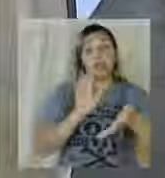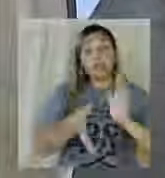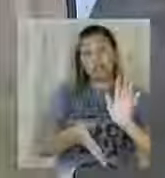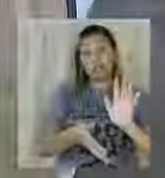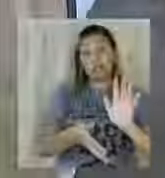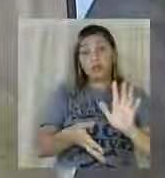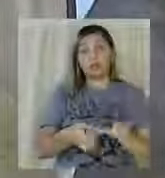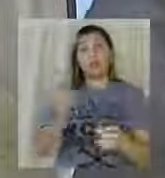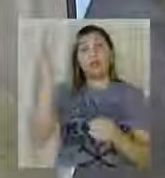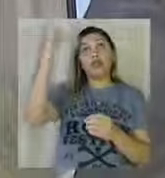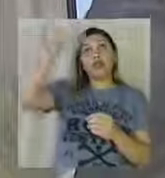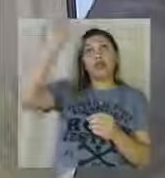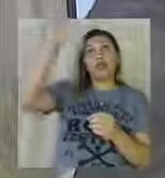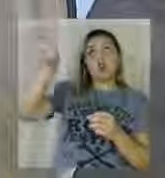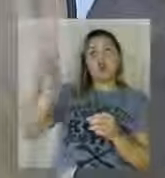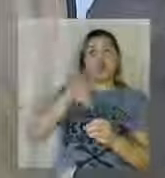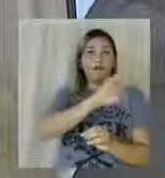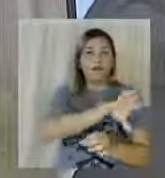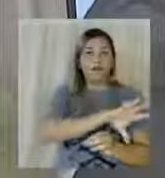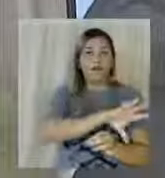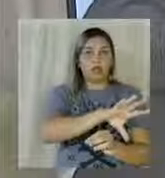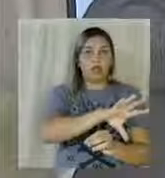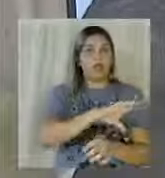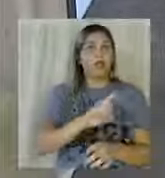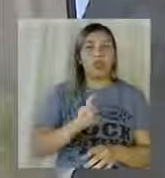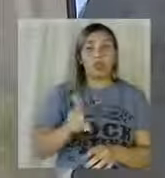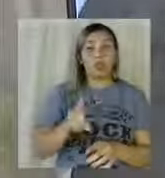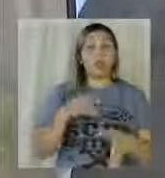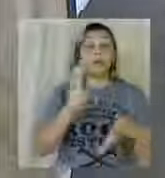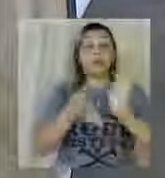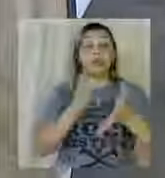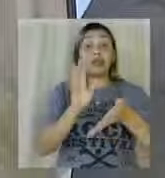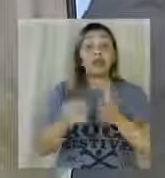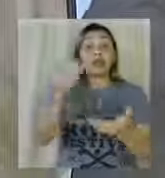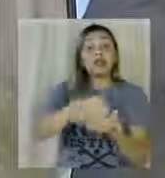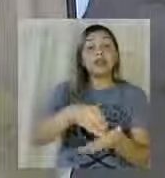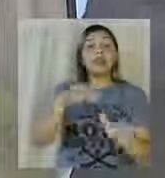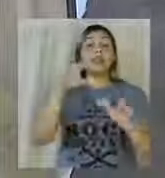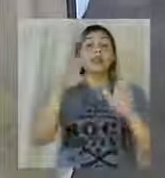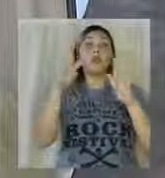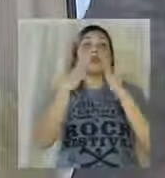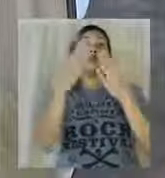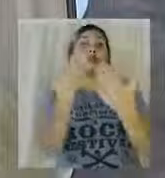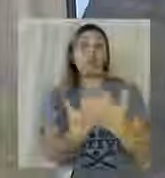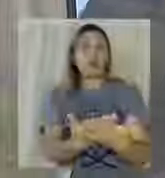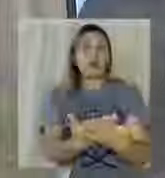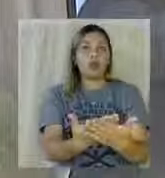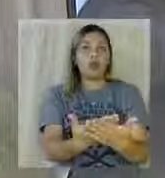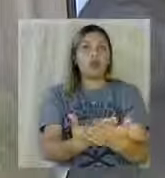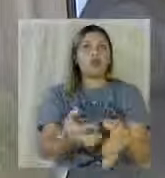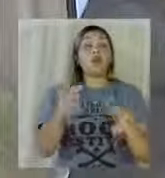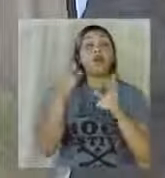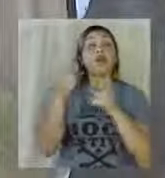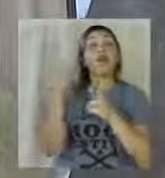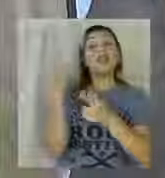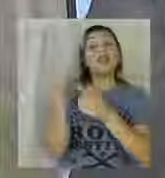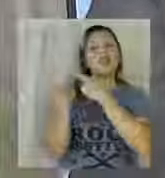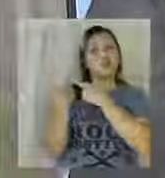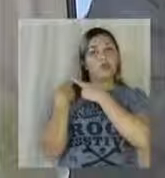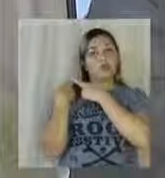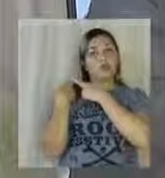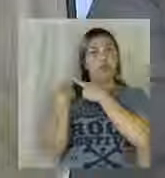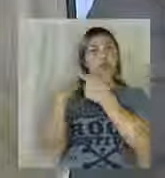estar em holofotes, Libras é para estar dentro das salas de aula com responsabilidade. E Libras com responsabilidade